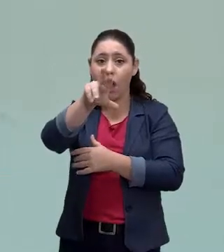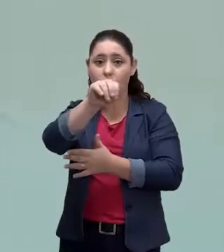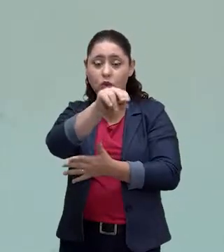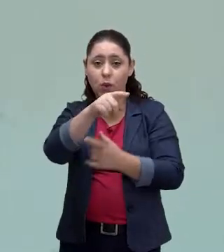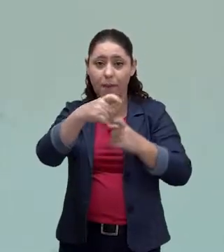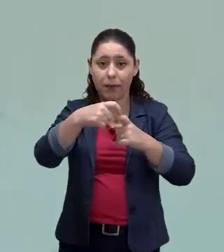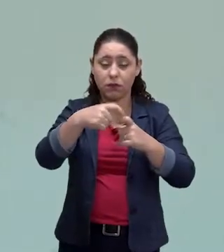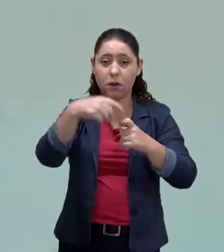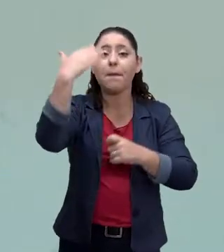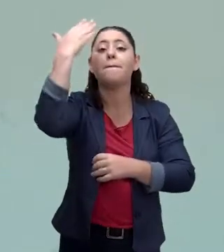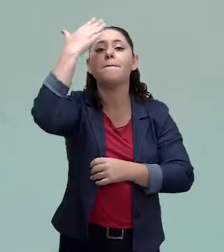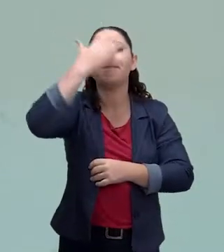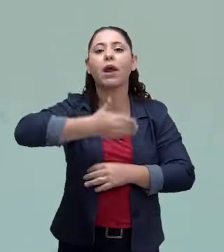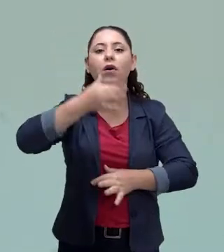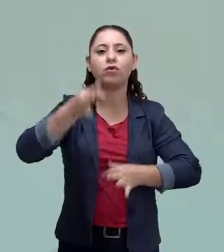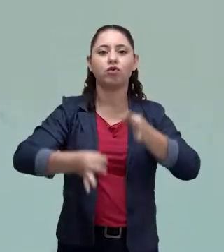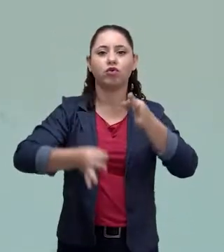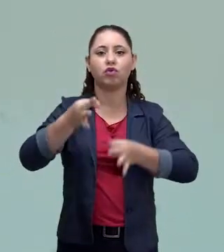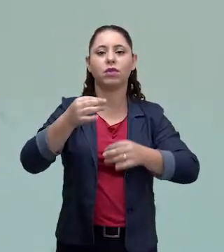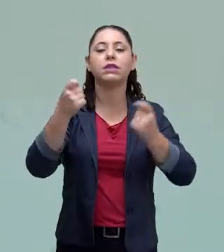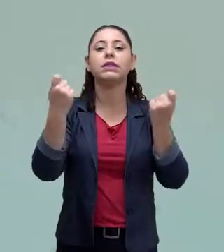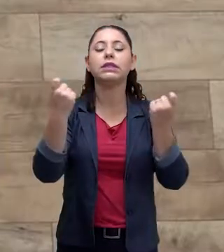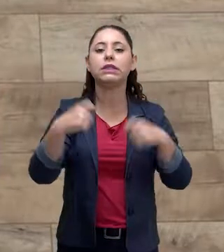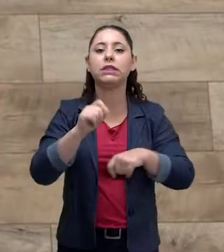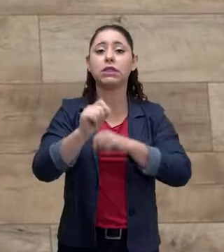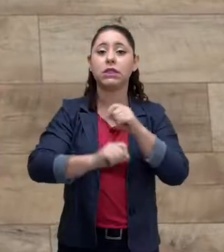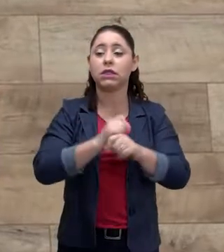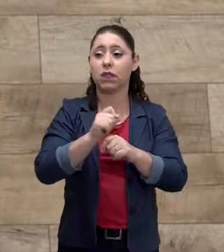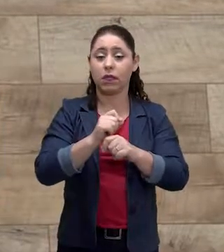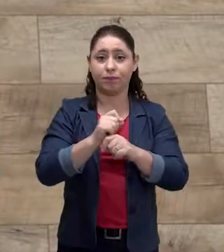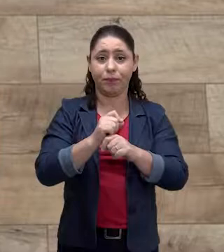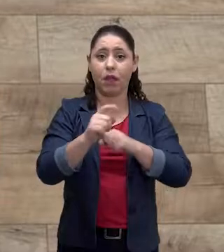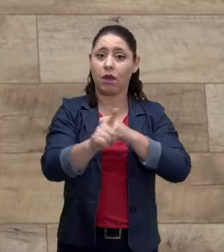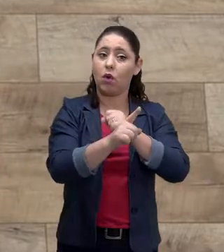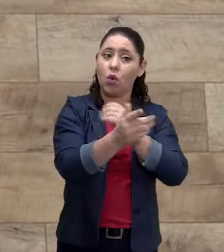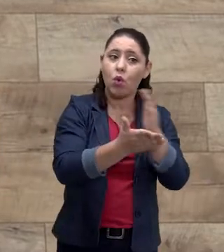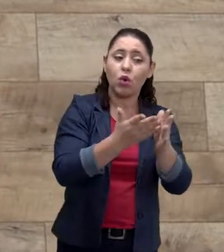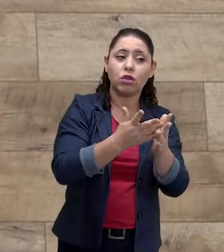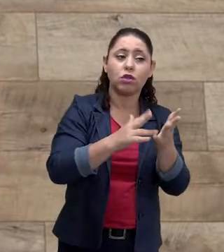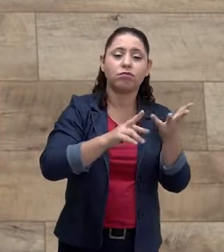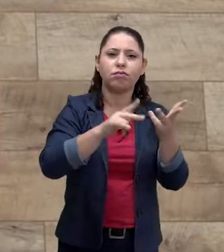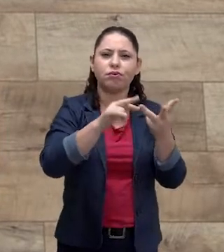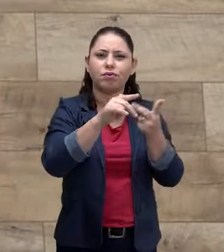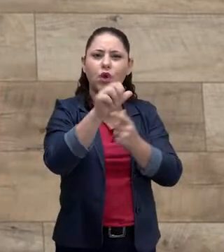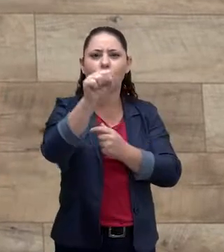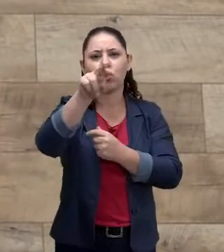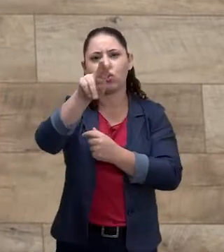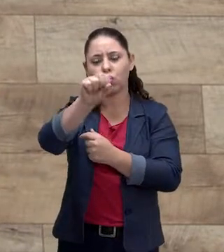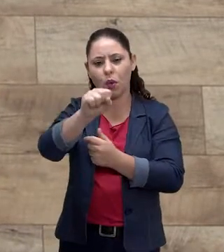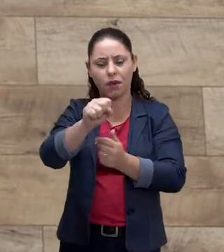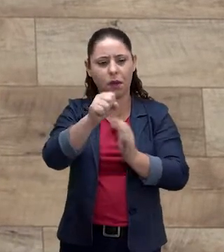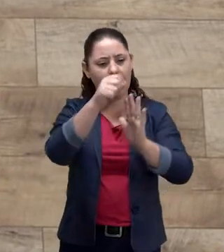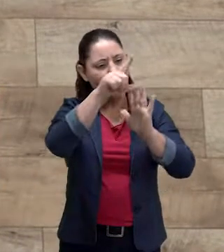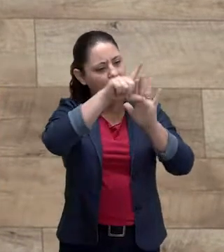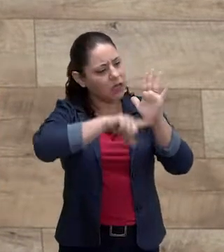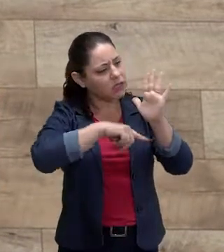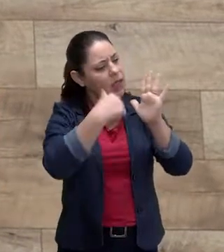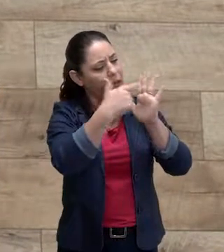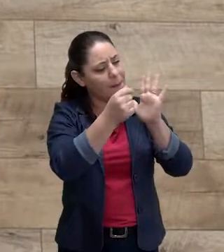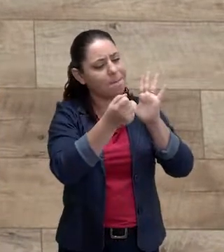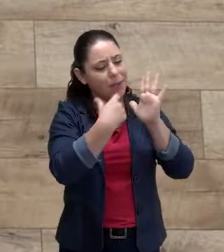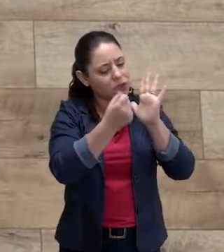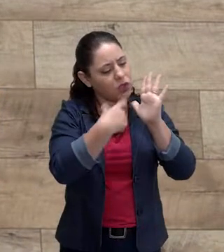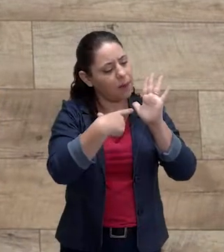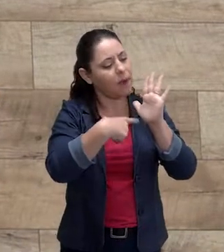é preciso demonstrar para o judiciário que as alternativas terapêuticas disponíveis no SUS para aquela